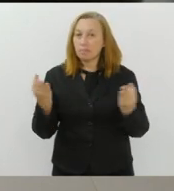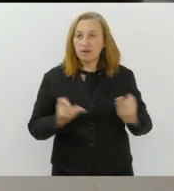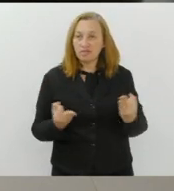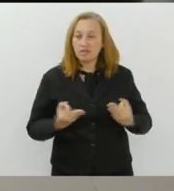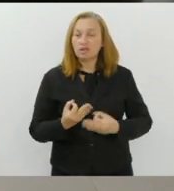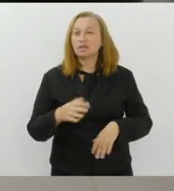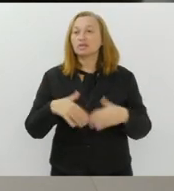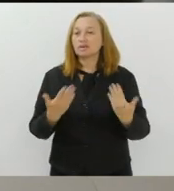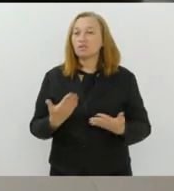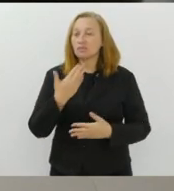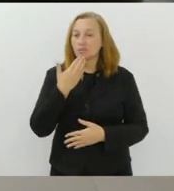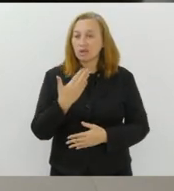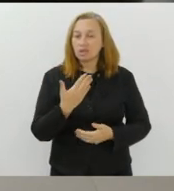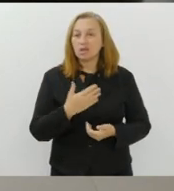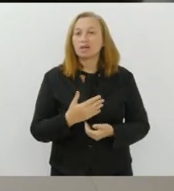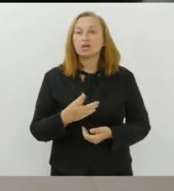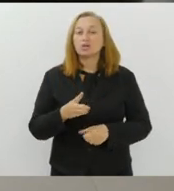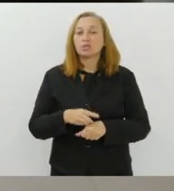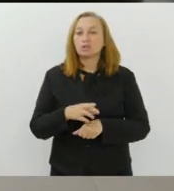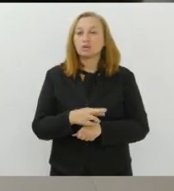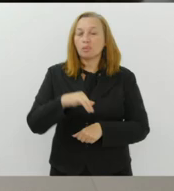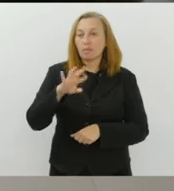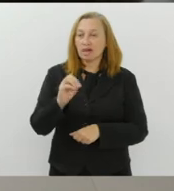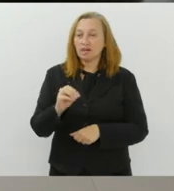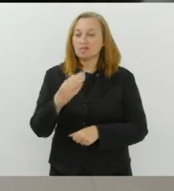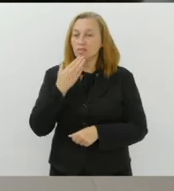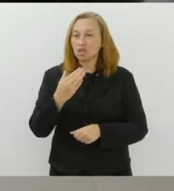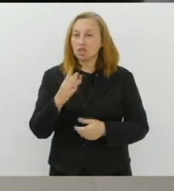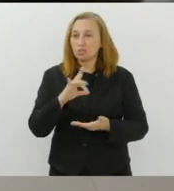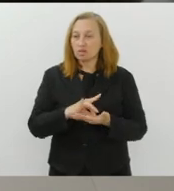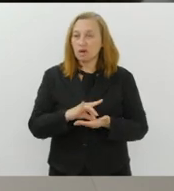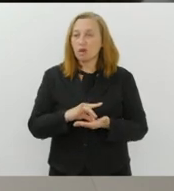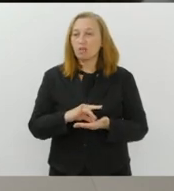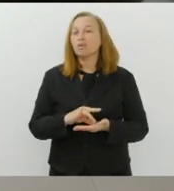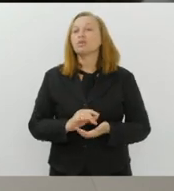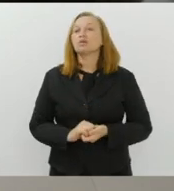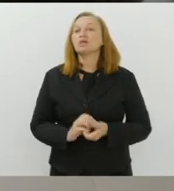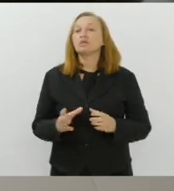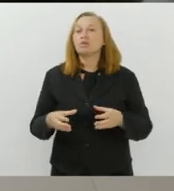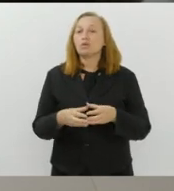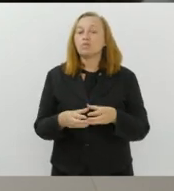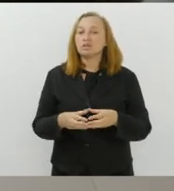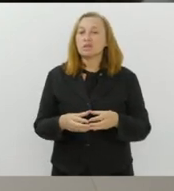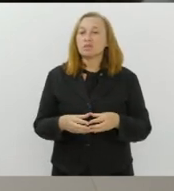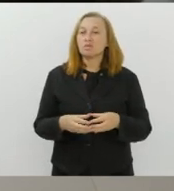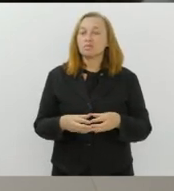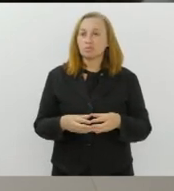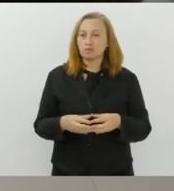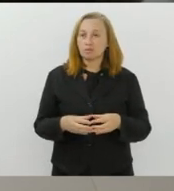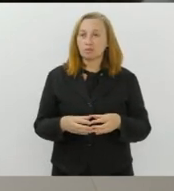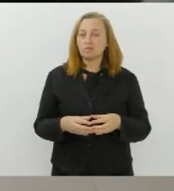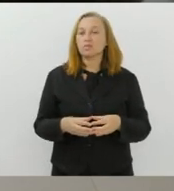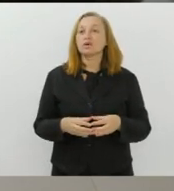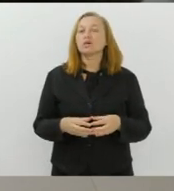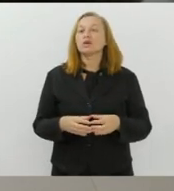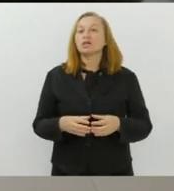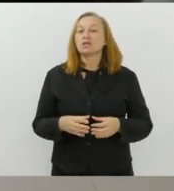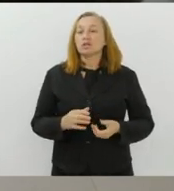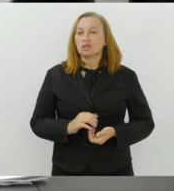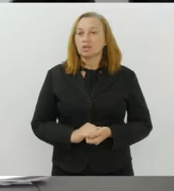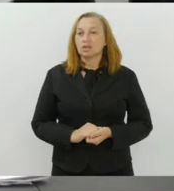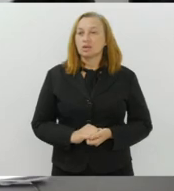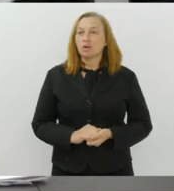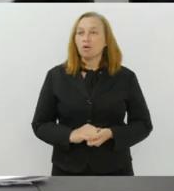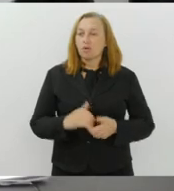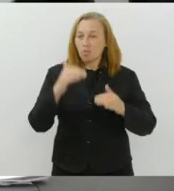isso, então, doutor Márcio. Vamos incluir, fazer o pedido oficial pela Comissão Parlamentar de Inquérito e obedecendo, então, ao prazo que